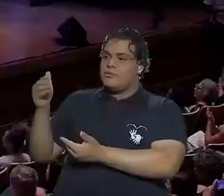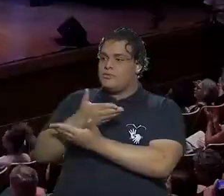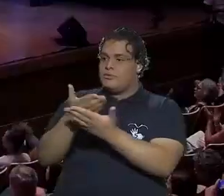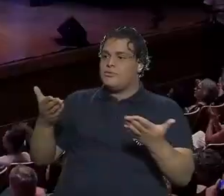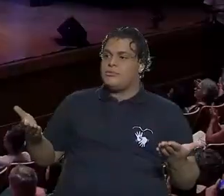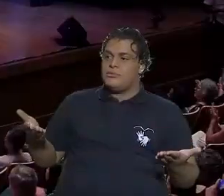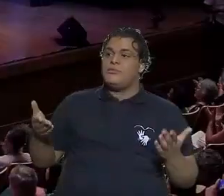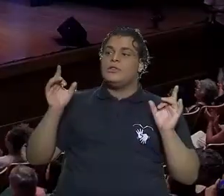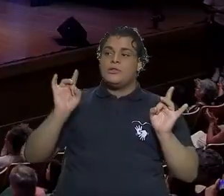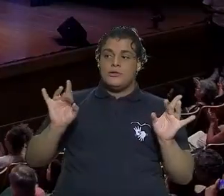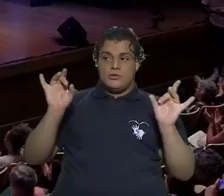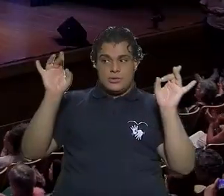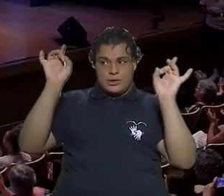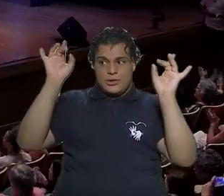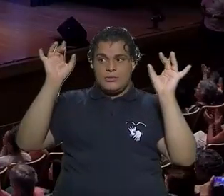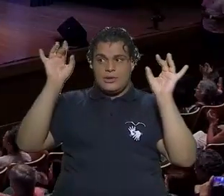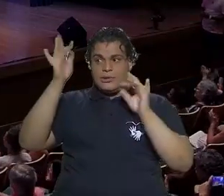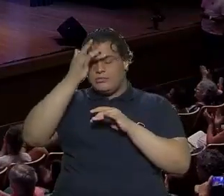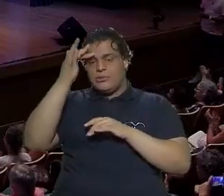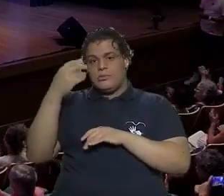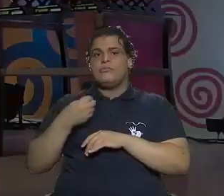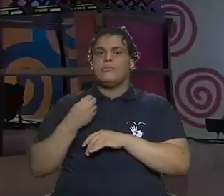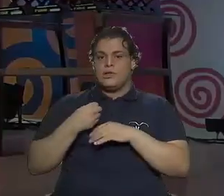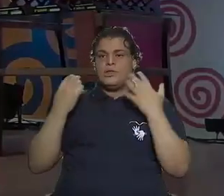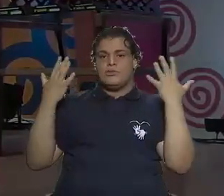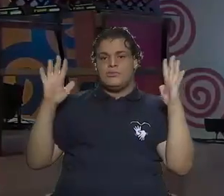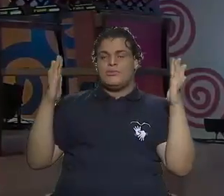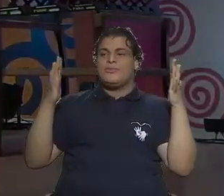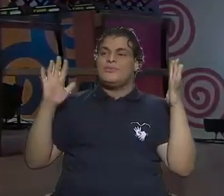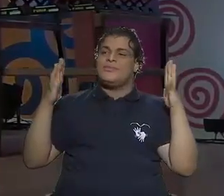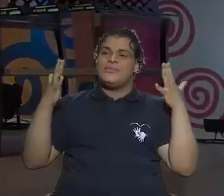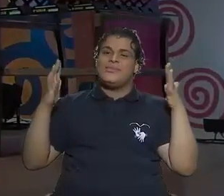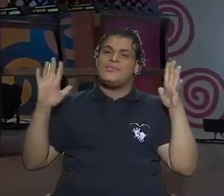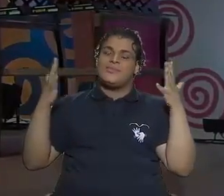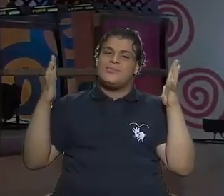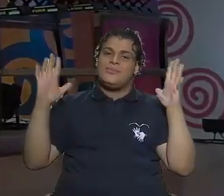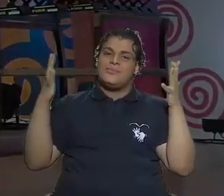vocês e muito obrigado especialmente aos participantes todos da maratona.